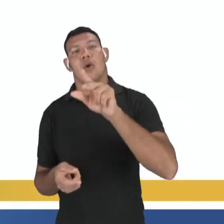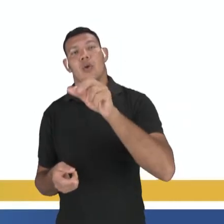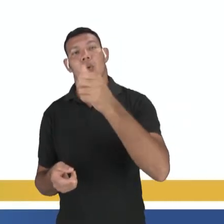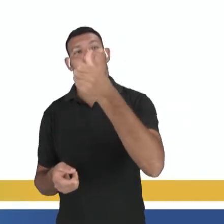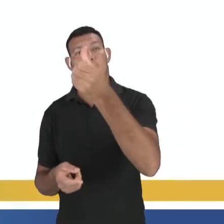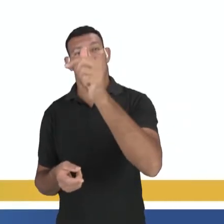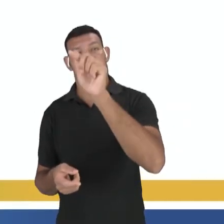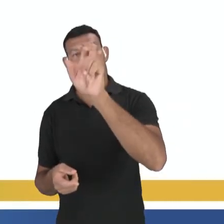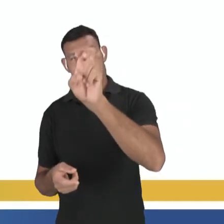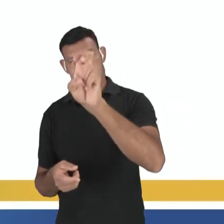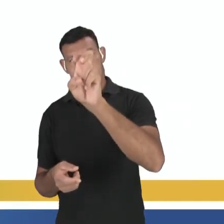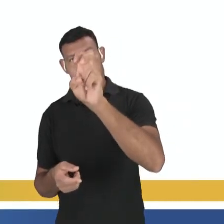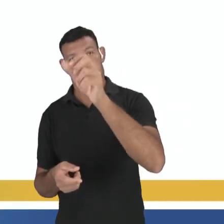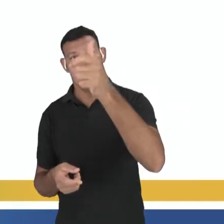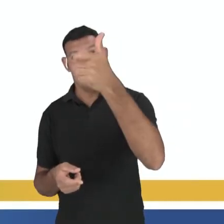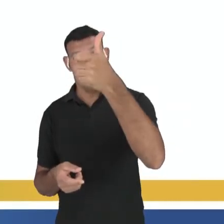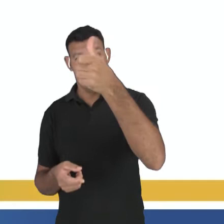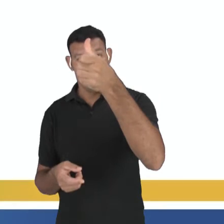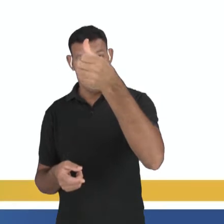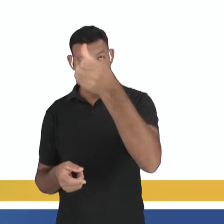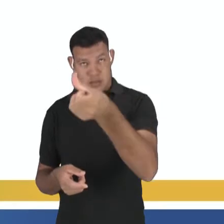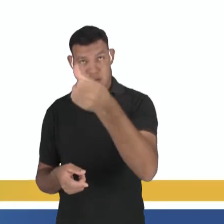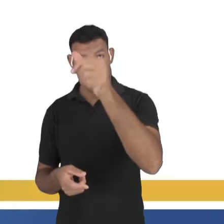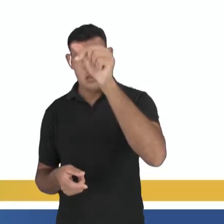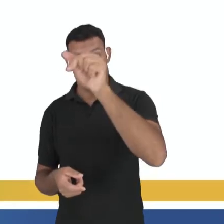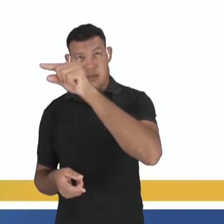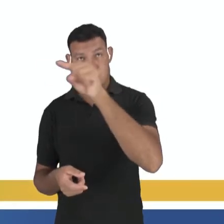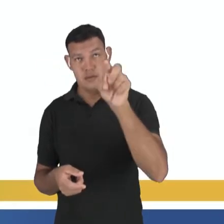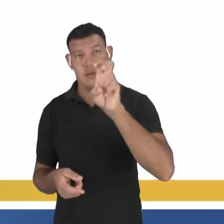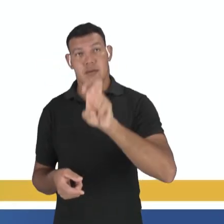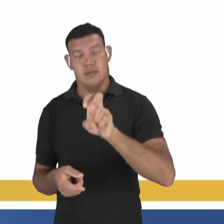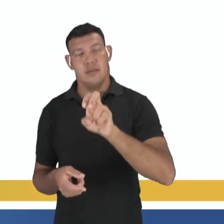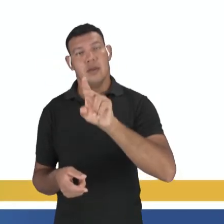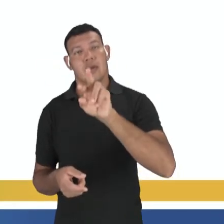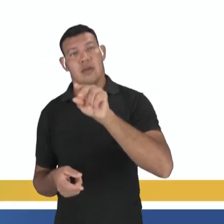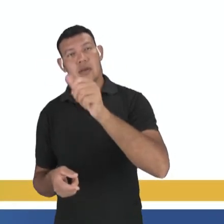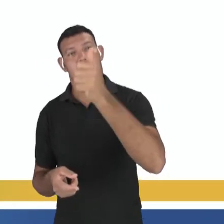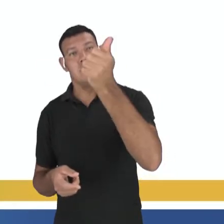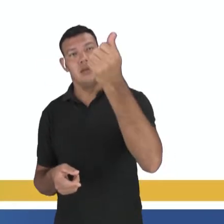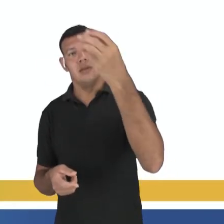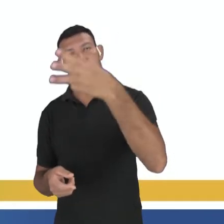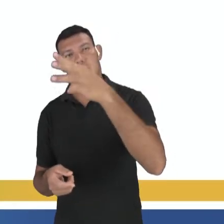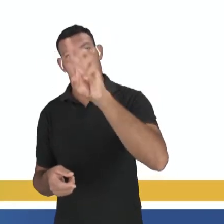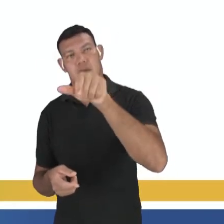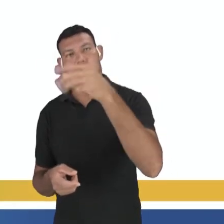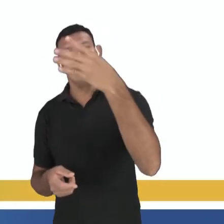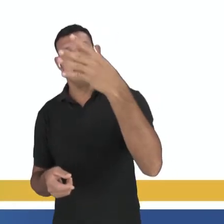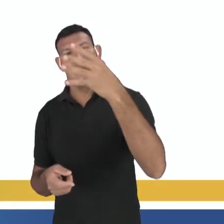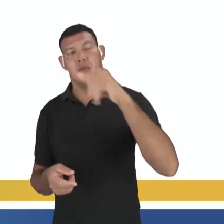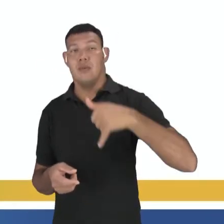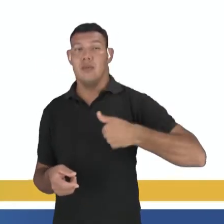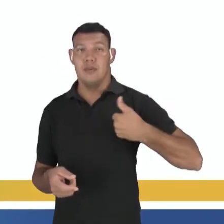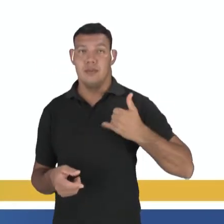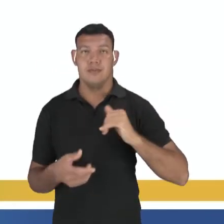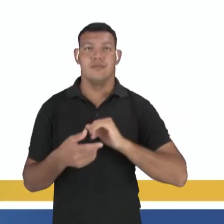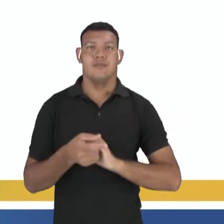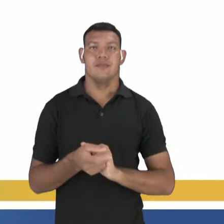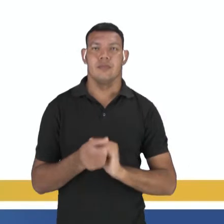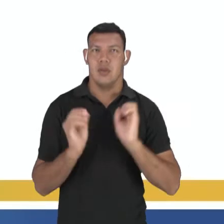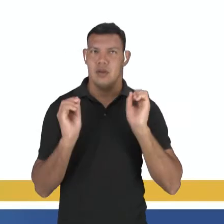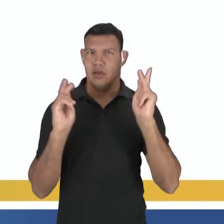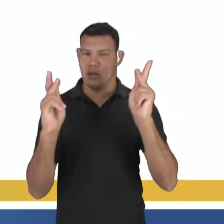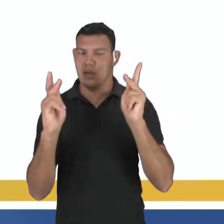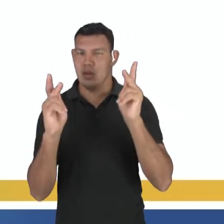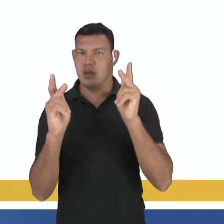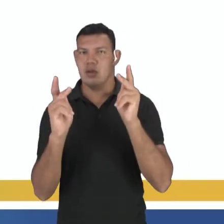13,4 anos. Certinho? Então, gente, essa seria a nova média aritmética das idades. Ok? Percebe